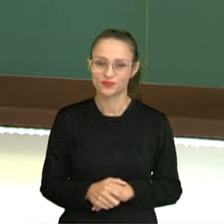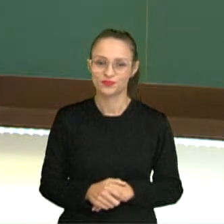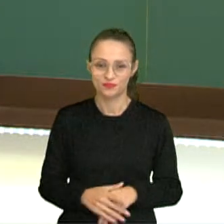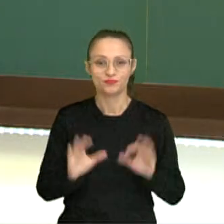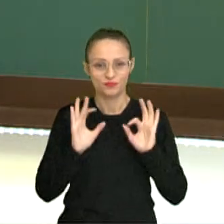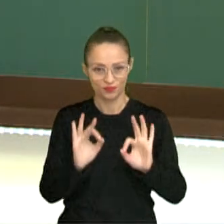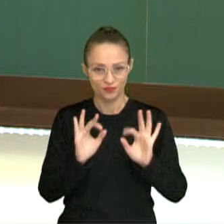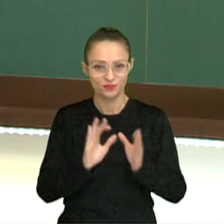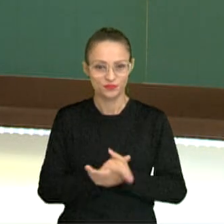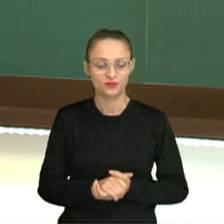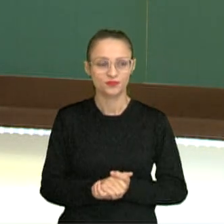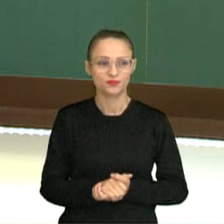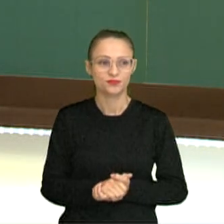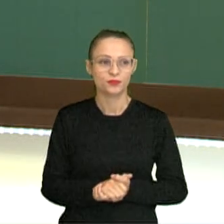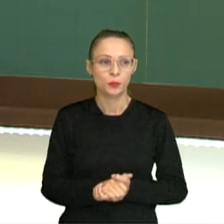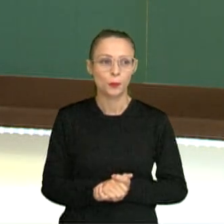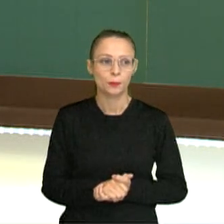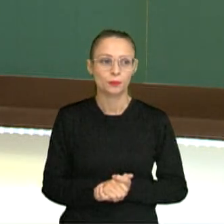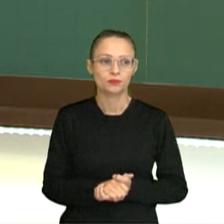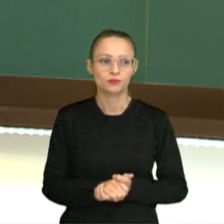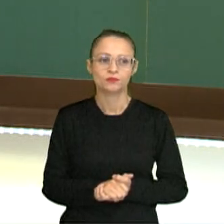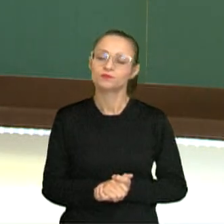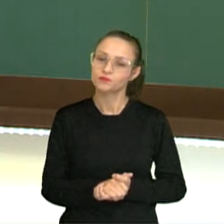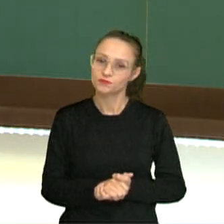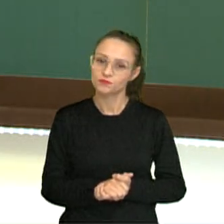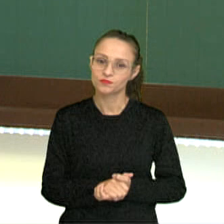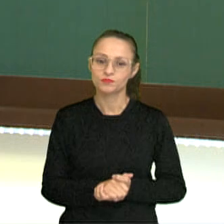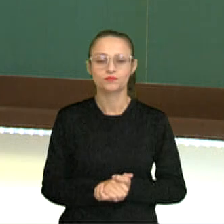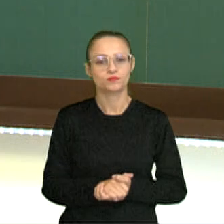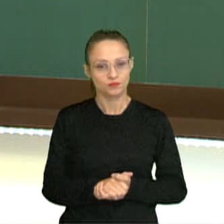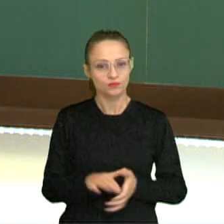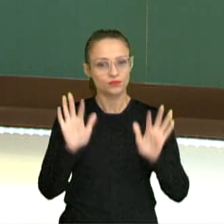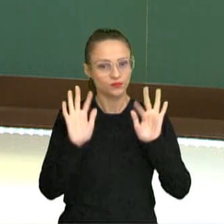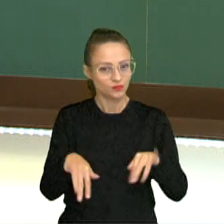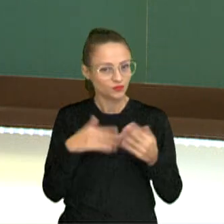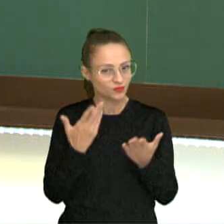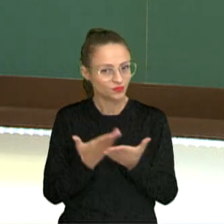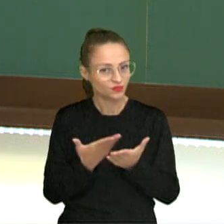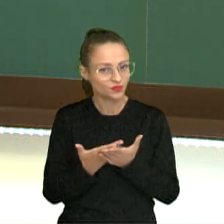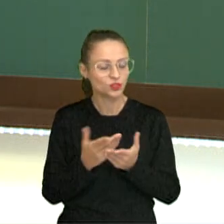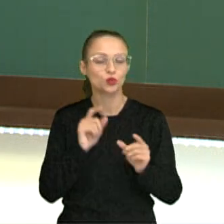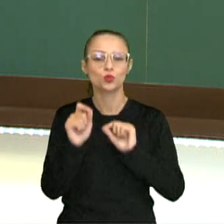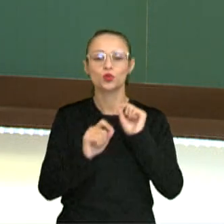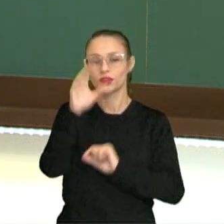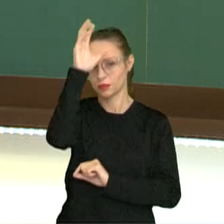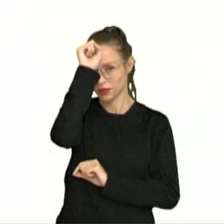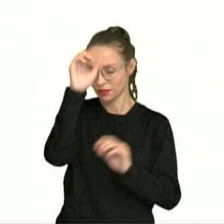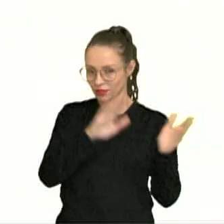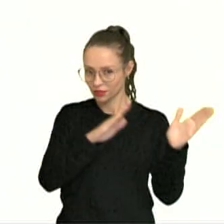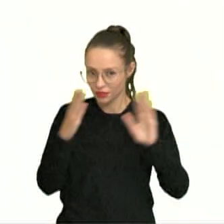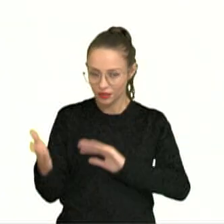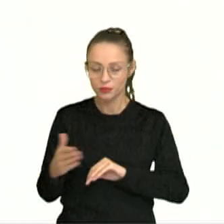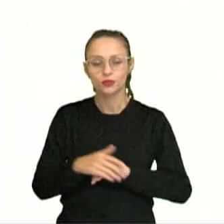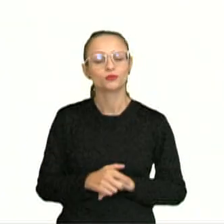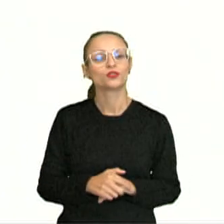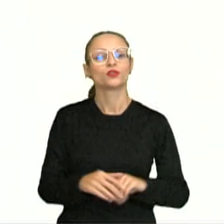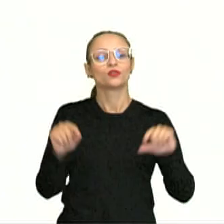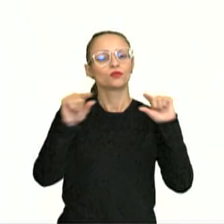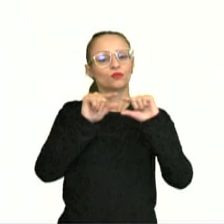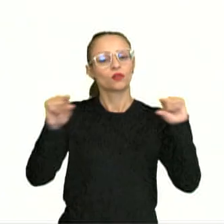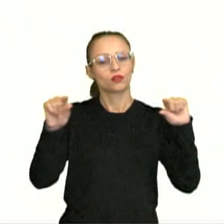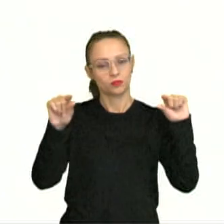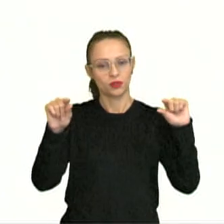Certo? Vamos a seguir e terminamos nossa aula. O que nós aprendemos? Formação